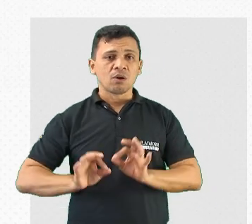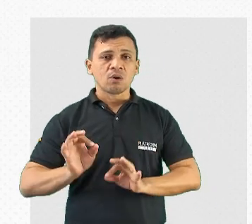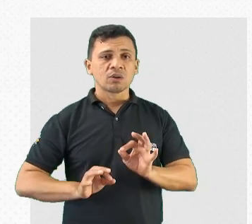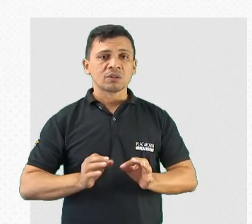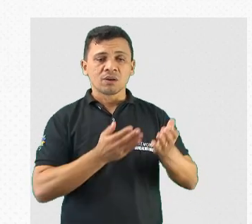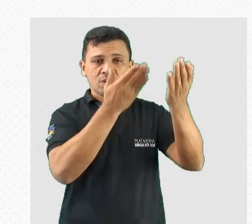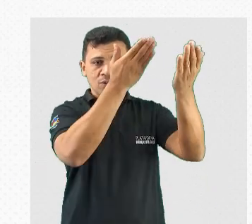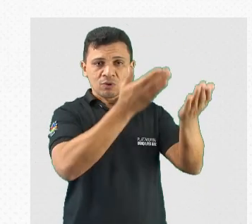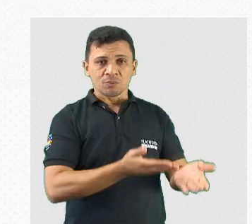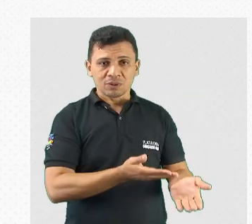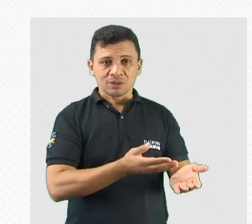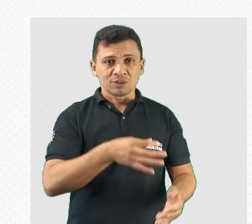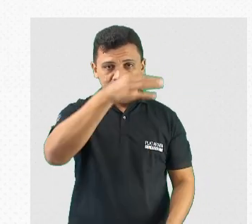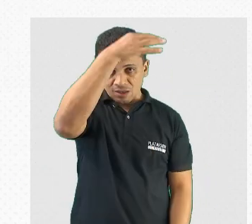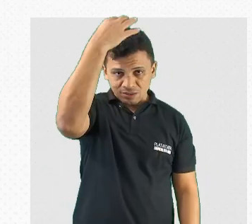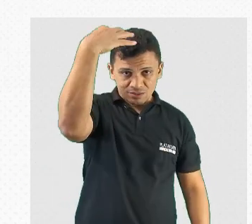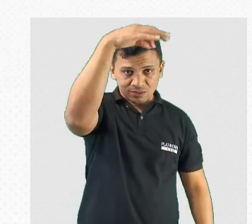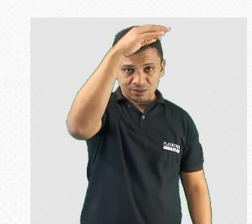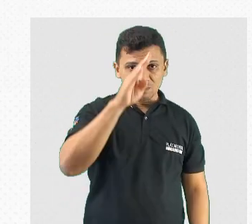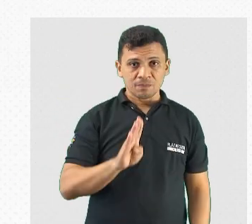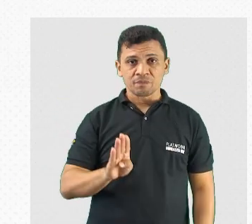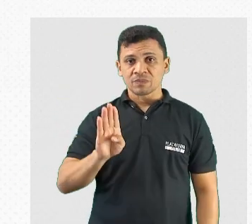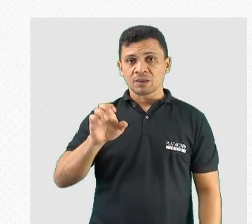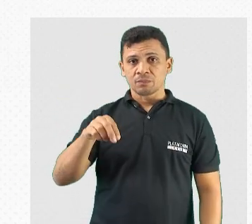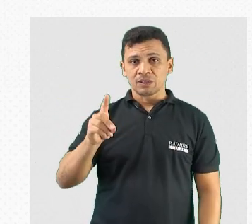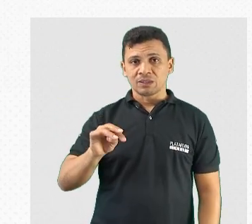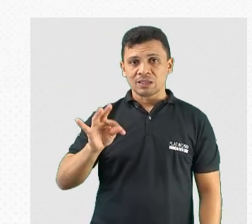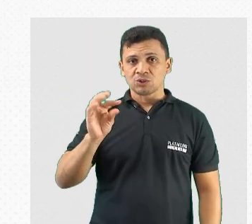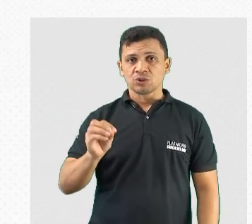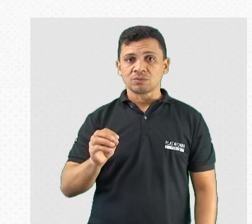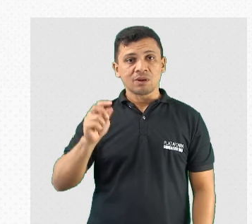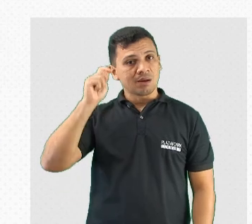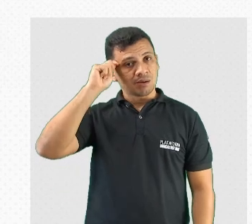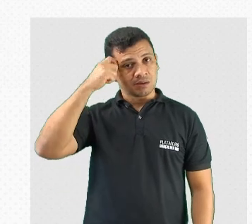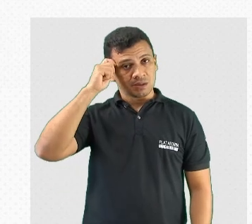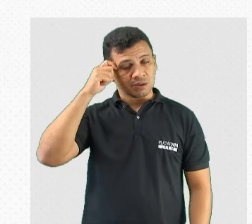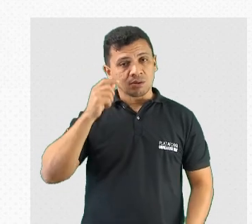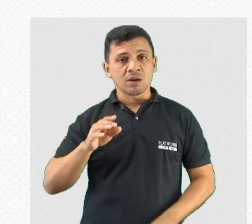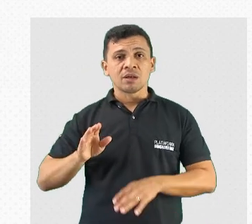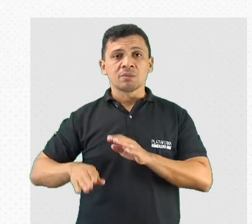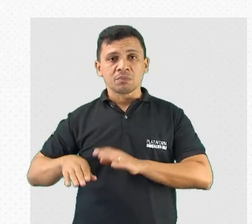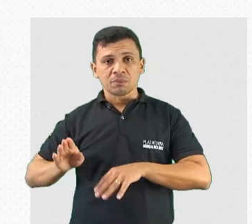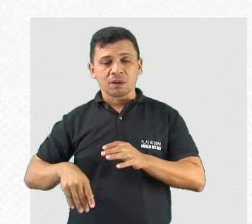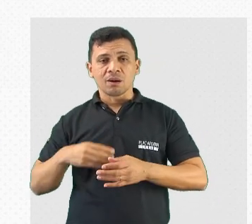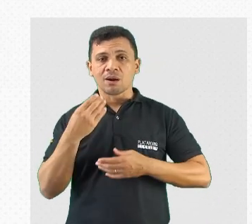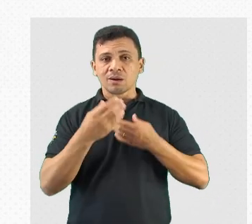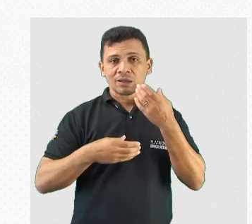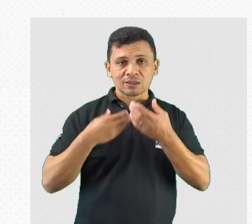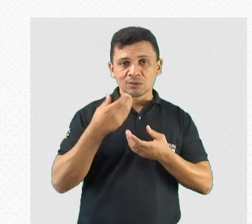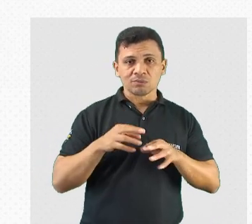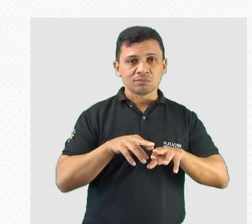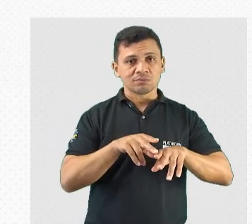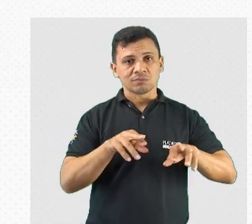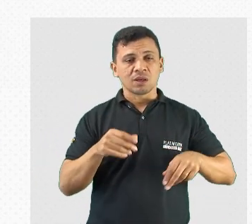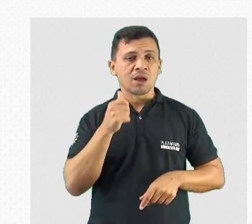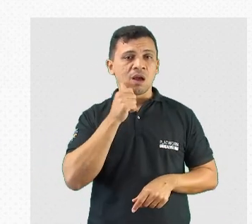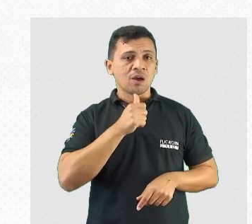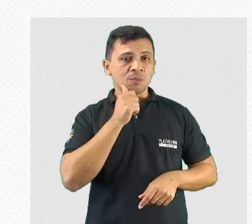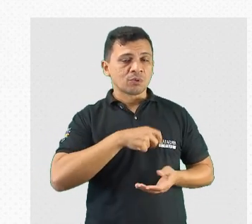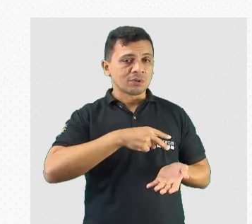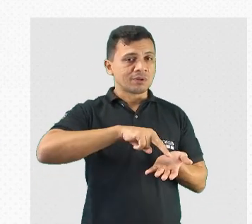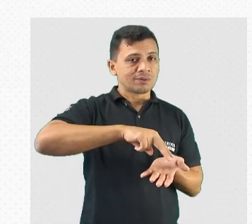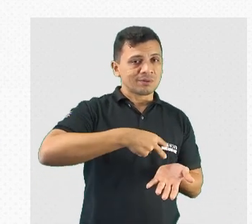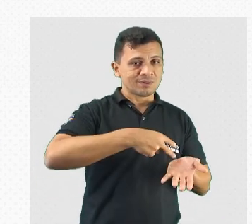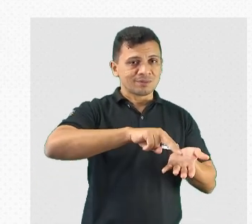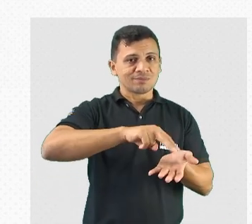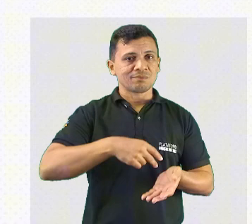a São Benedito, um santo, né, que é considerado santo negro, com tocadores e cantadores chamados de coreiros, e as dançarinas são chamadas de